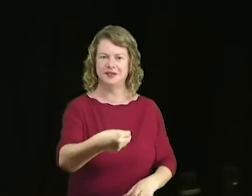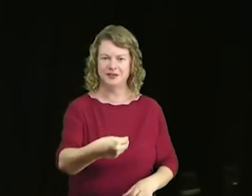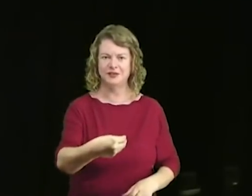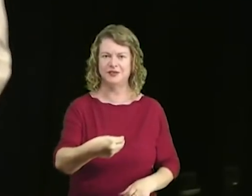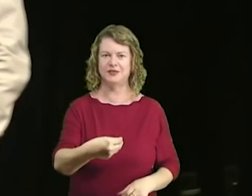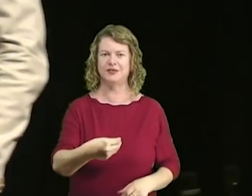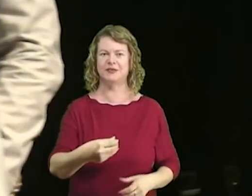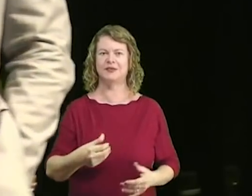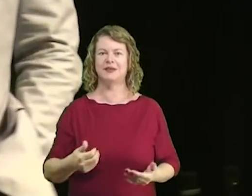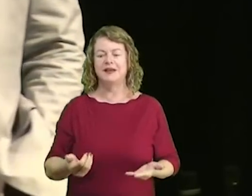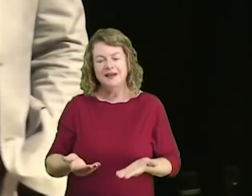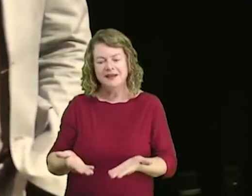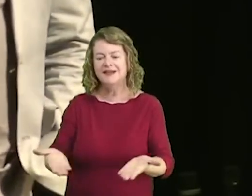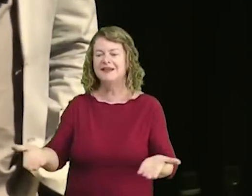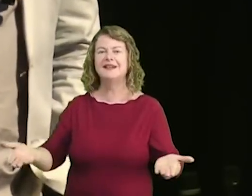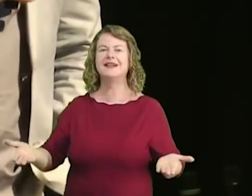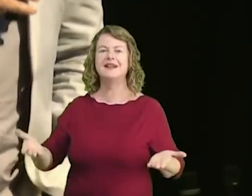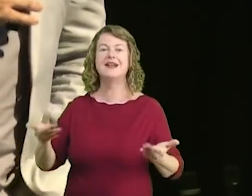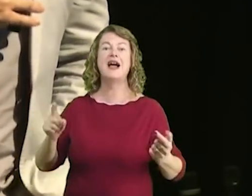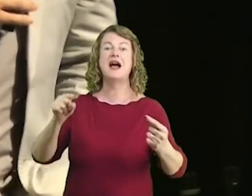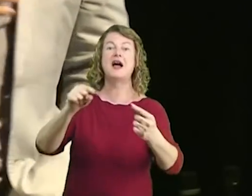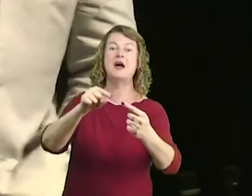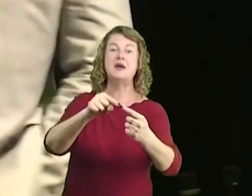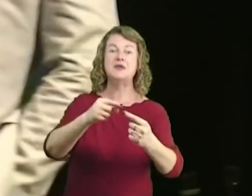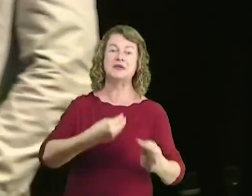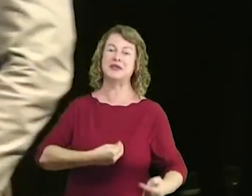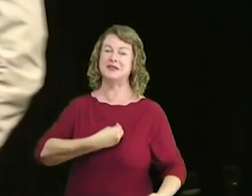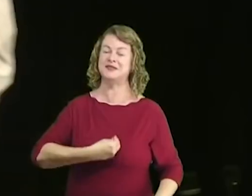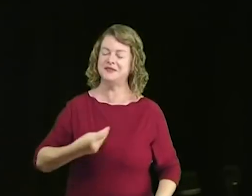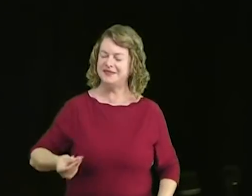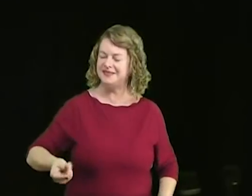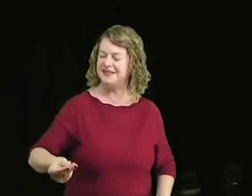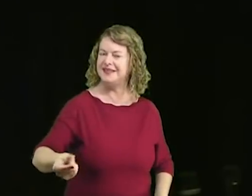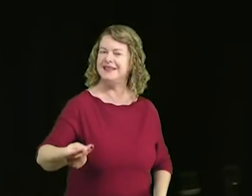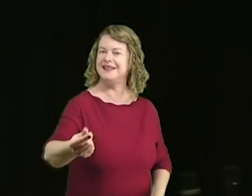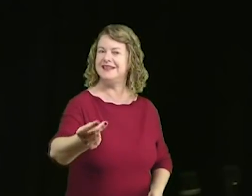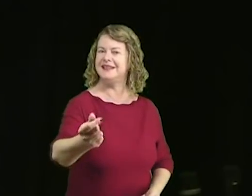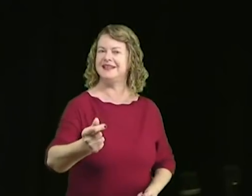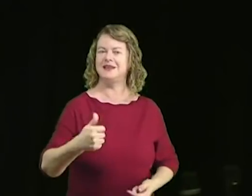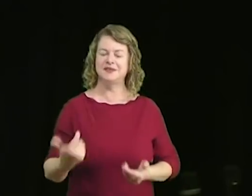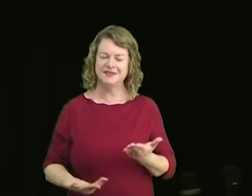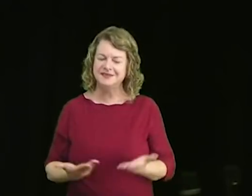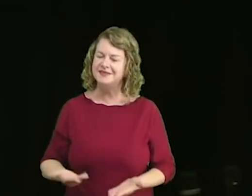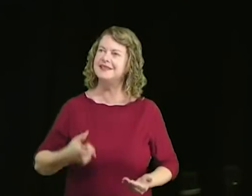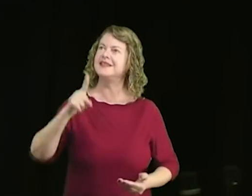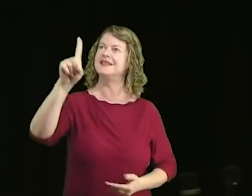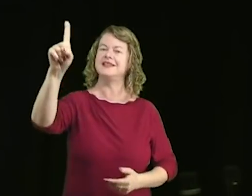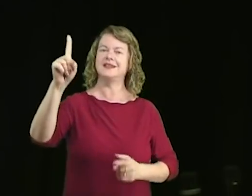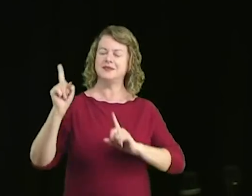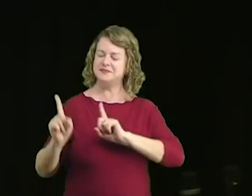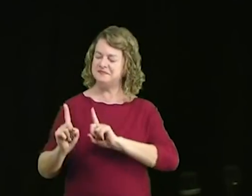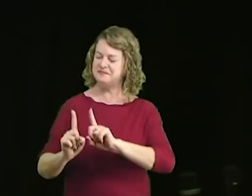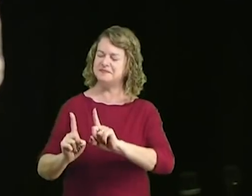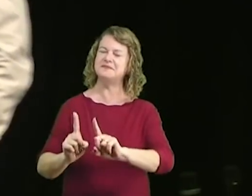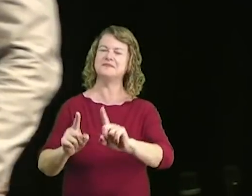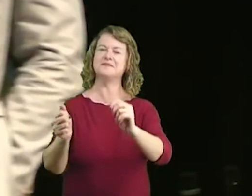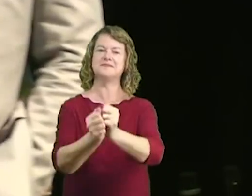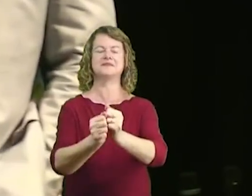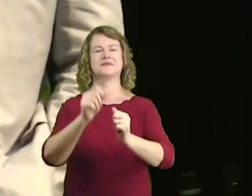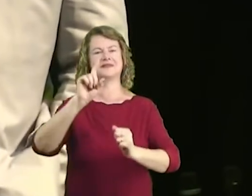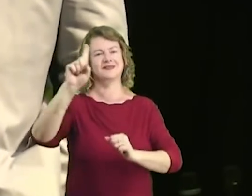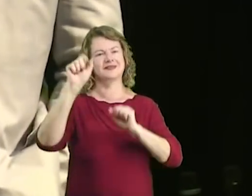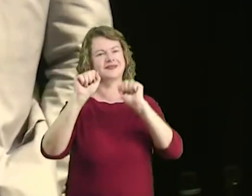eterna, filhos que são gerados para servirem a Deus, para andarem com Deus e para serem abençoados por Deus. Eu quero